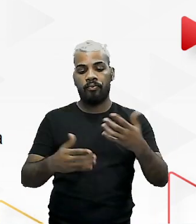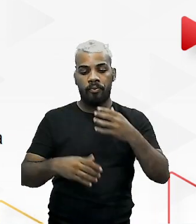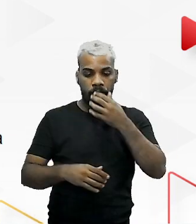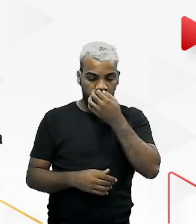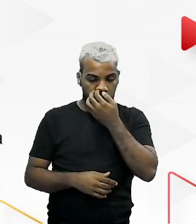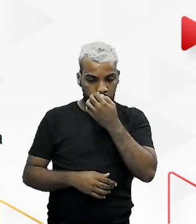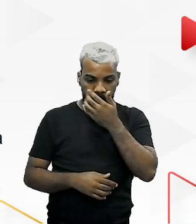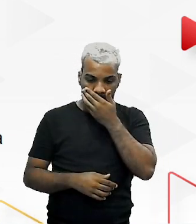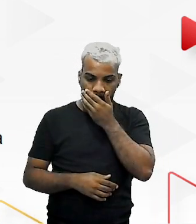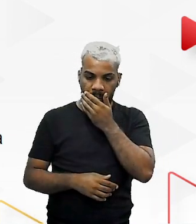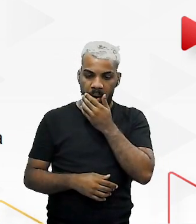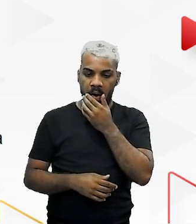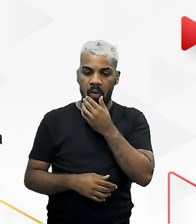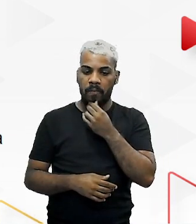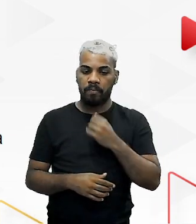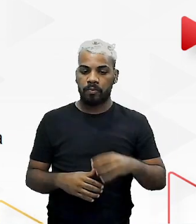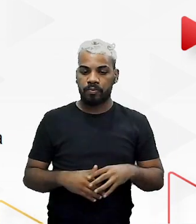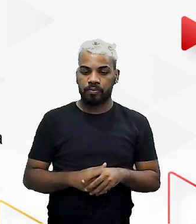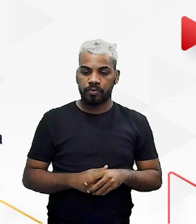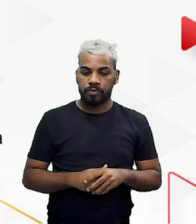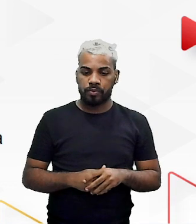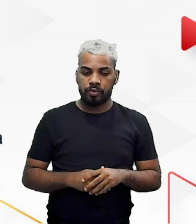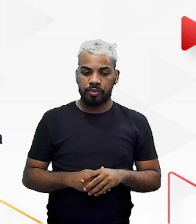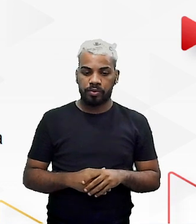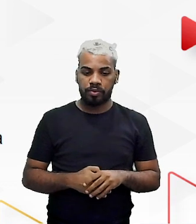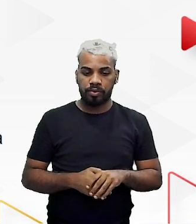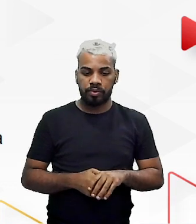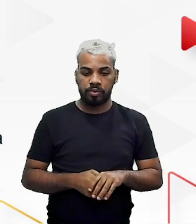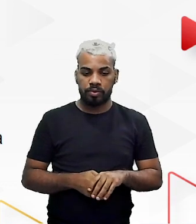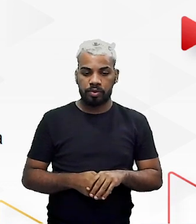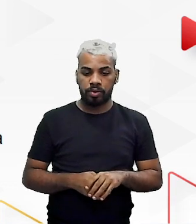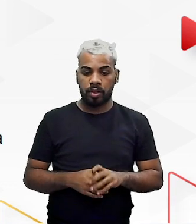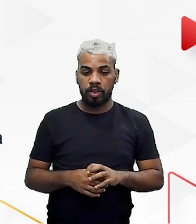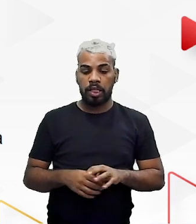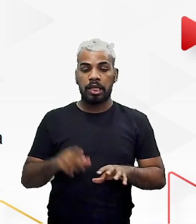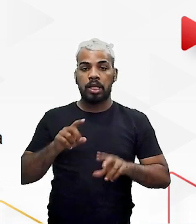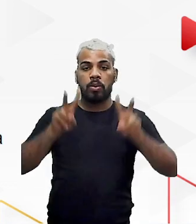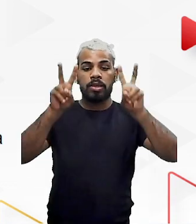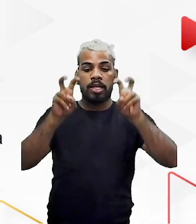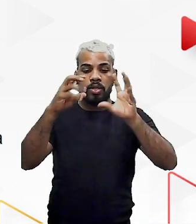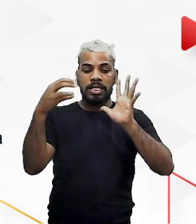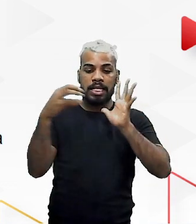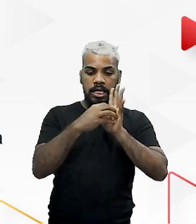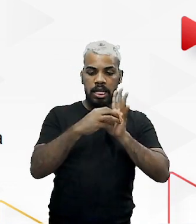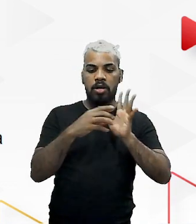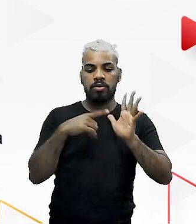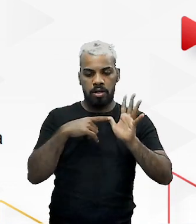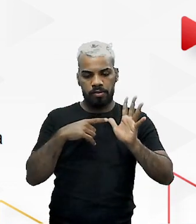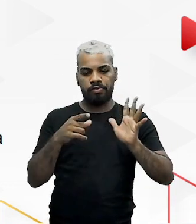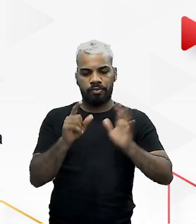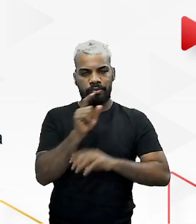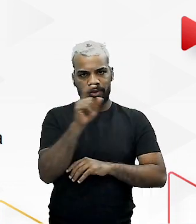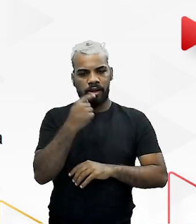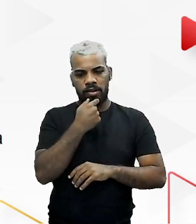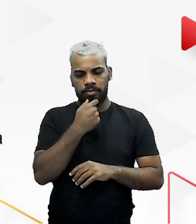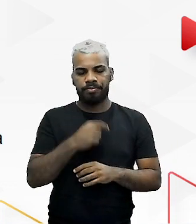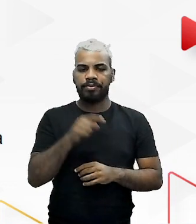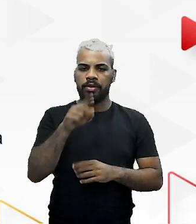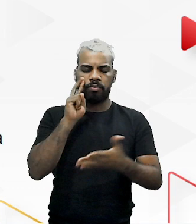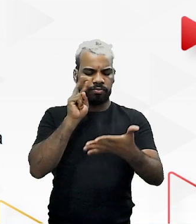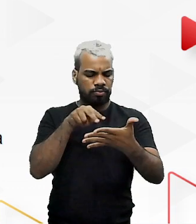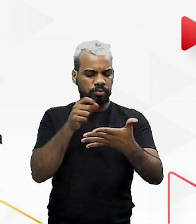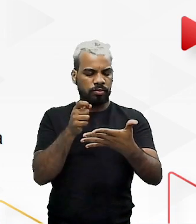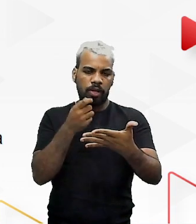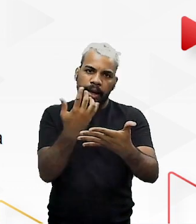ou main titles, que é o título central, né? Com vista a despertar o interesse do